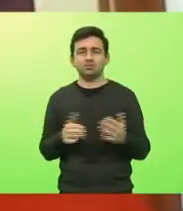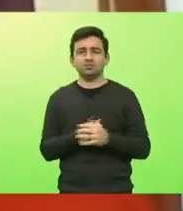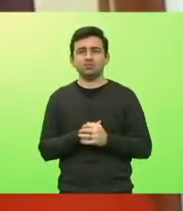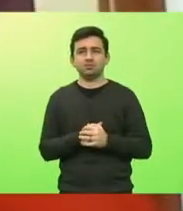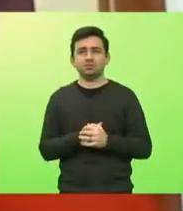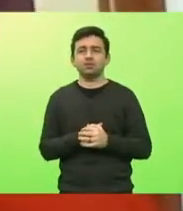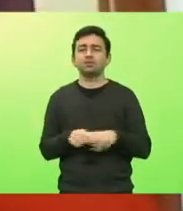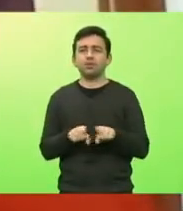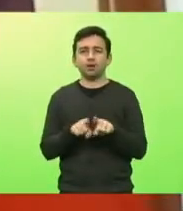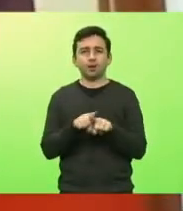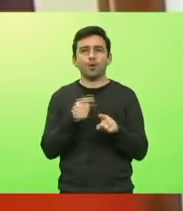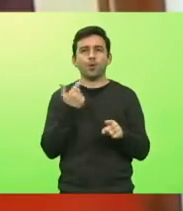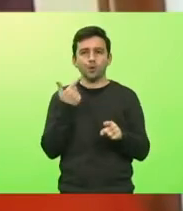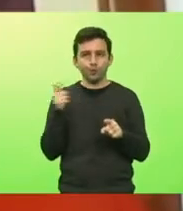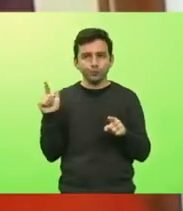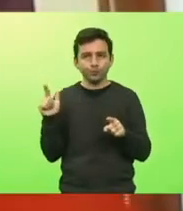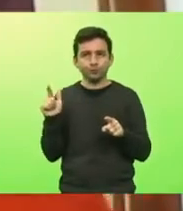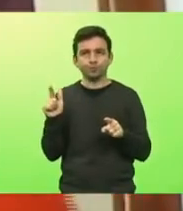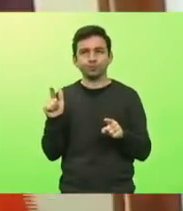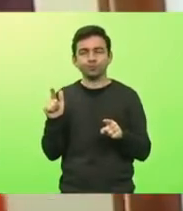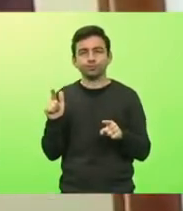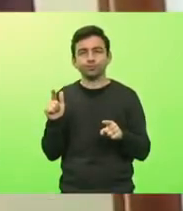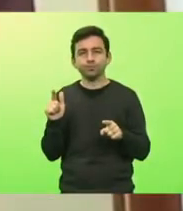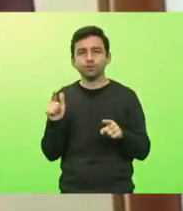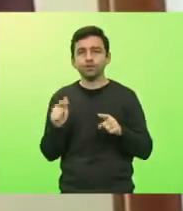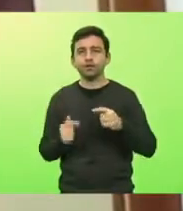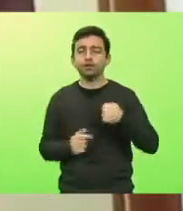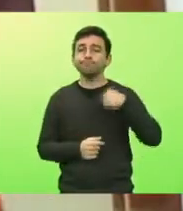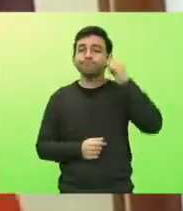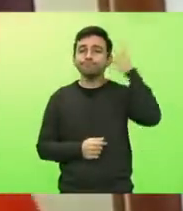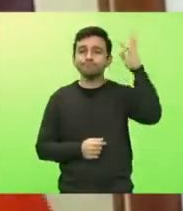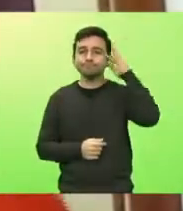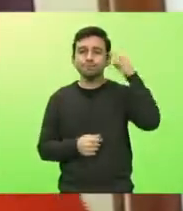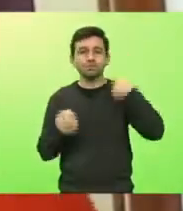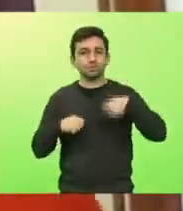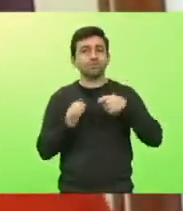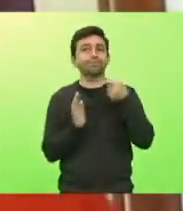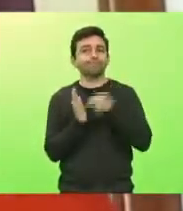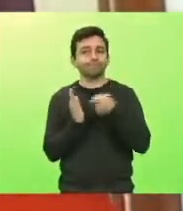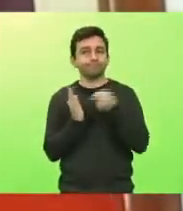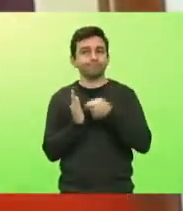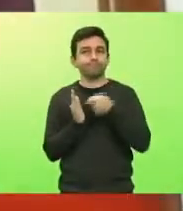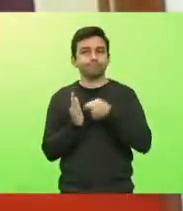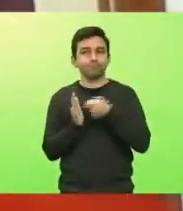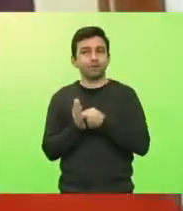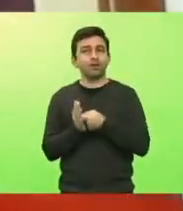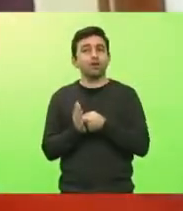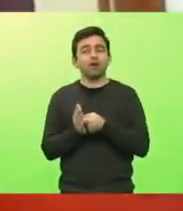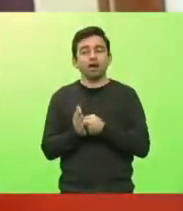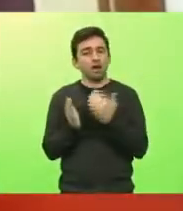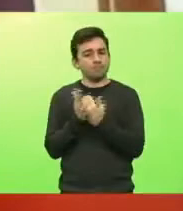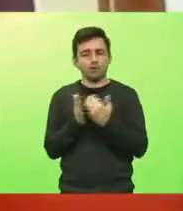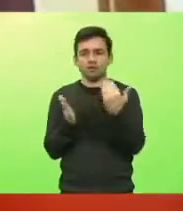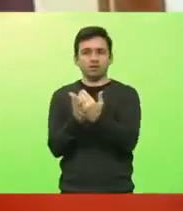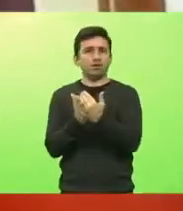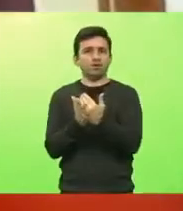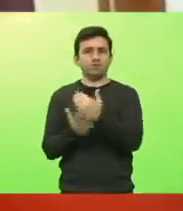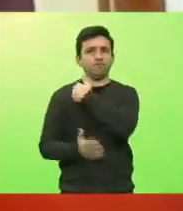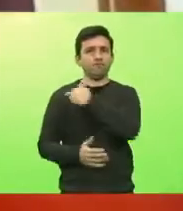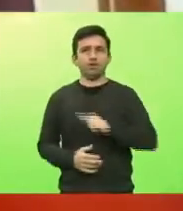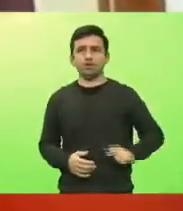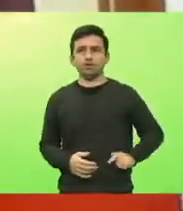Outro ponto sobre esse assunto, penso que nós precisamos cobrar uma posição mais firme do governo. Caiu tudo no colo